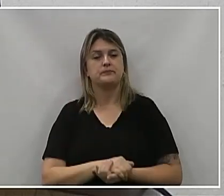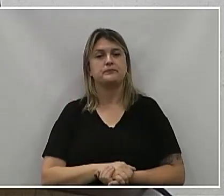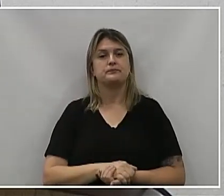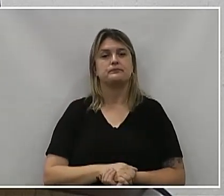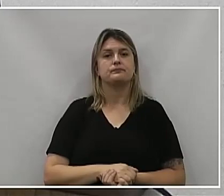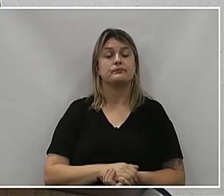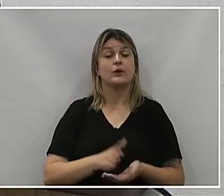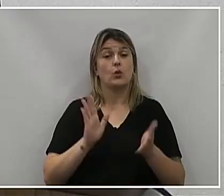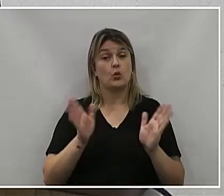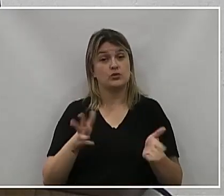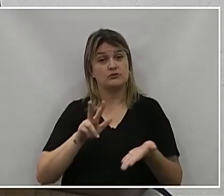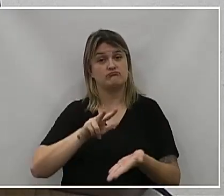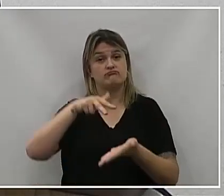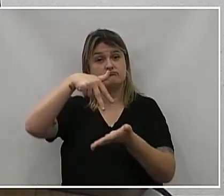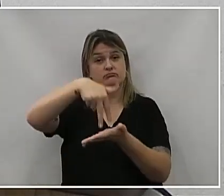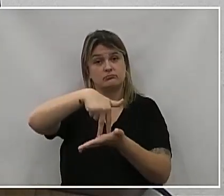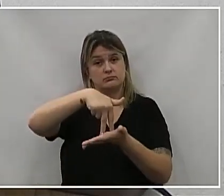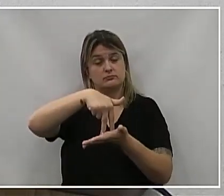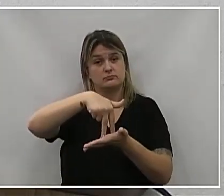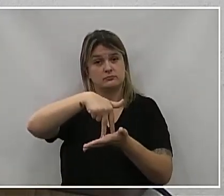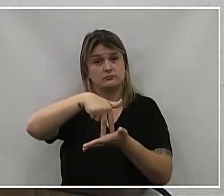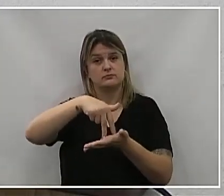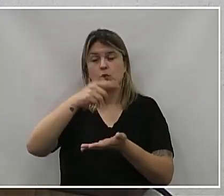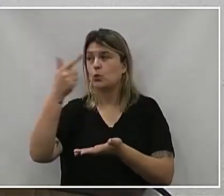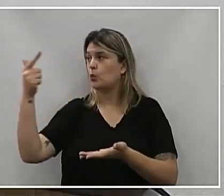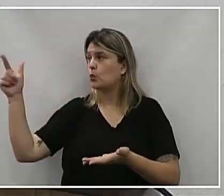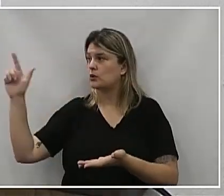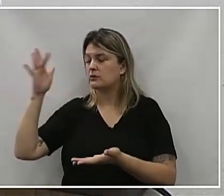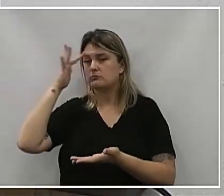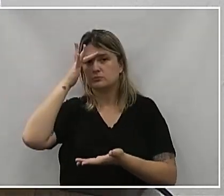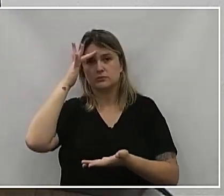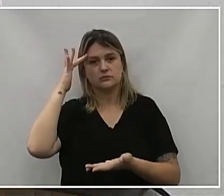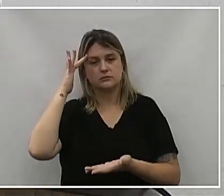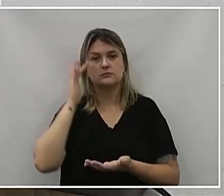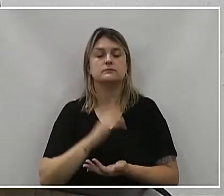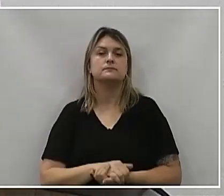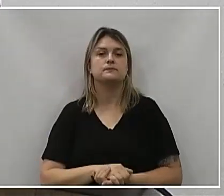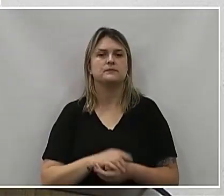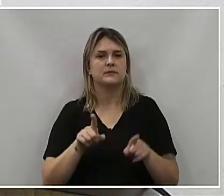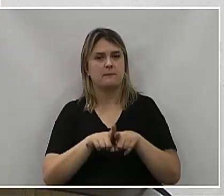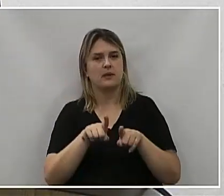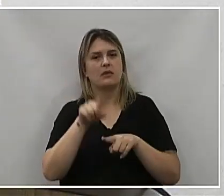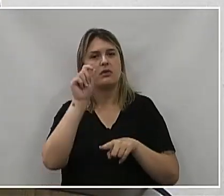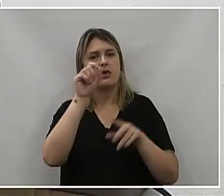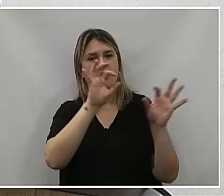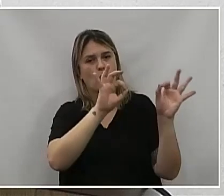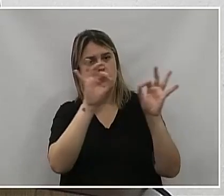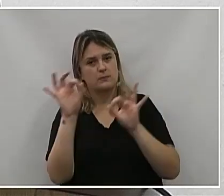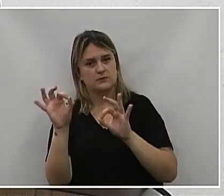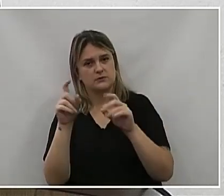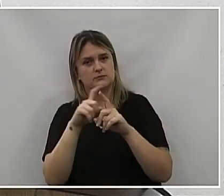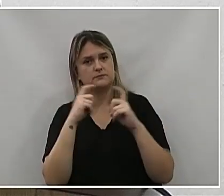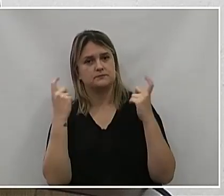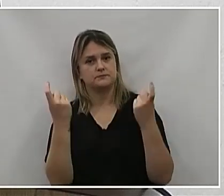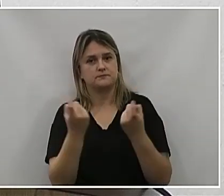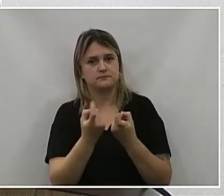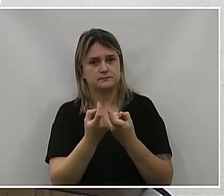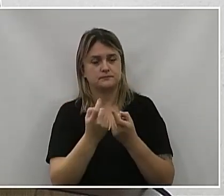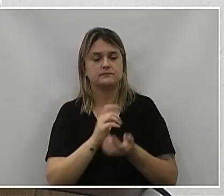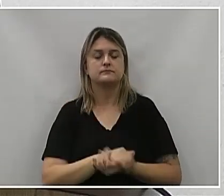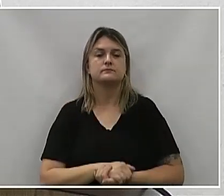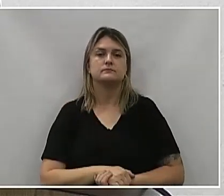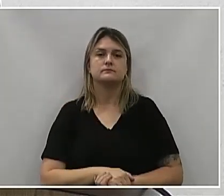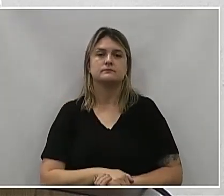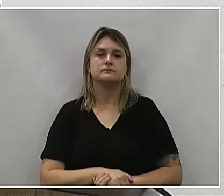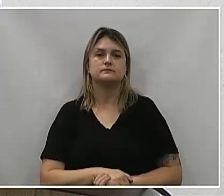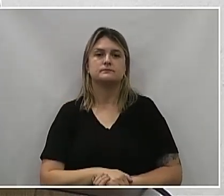E quero usar a tribuna essa noite, senhor presidente, e demais parlamentares, e a população que nos assiste aqui e pela